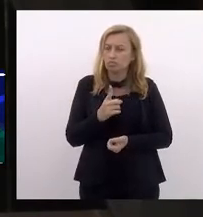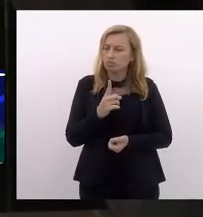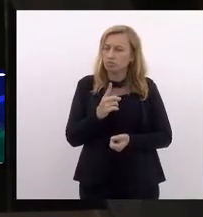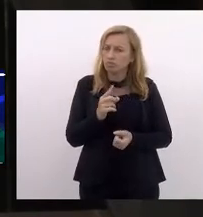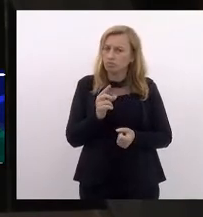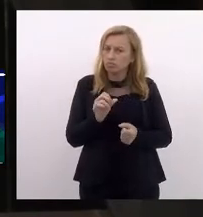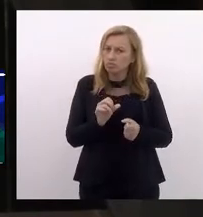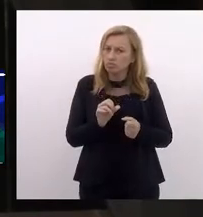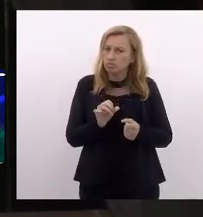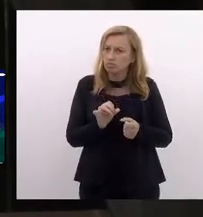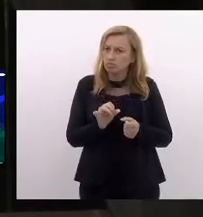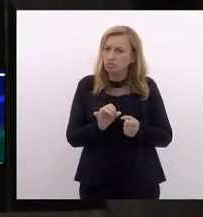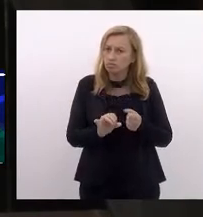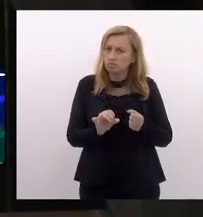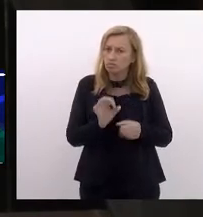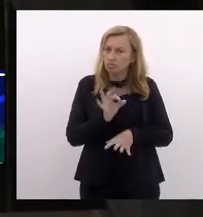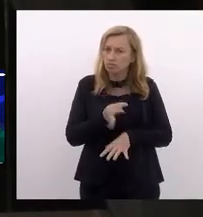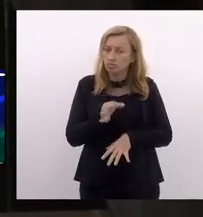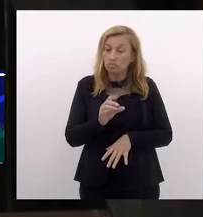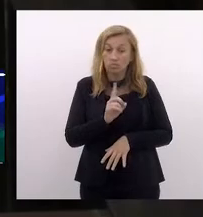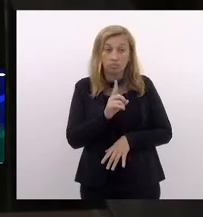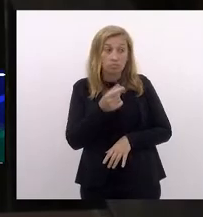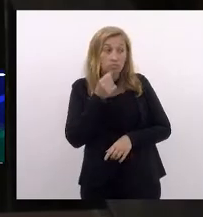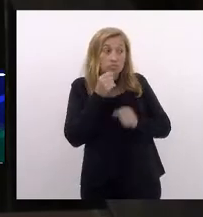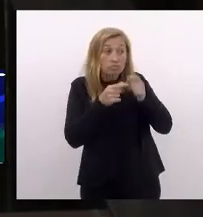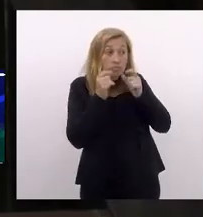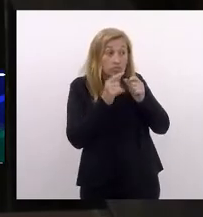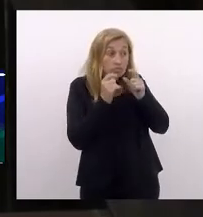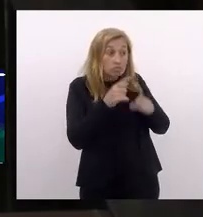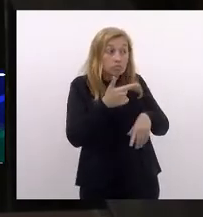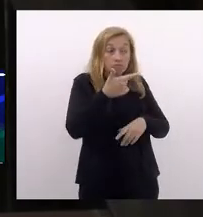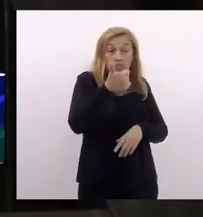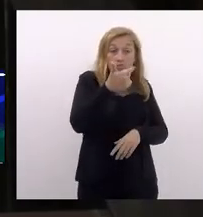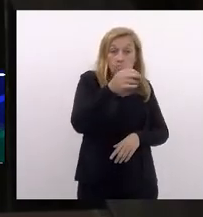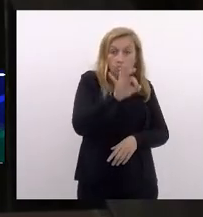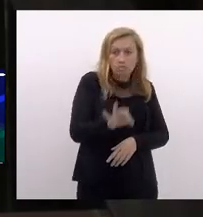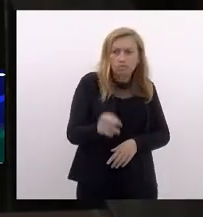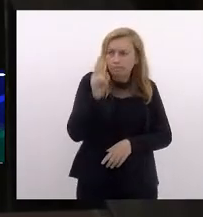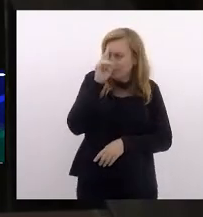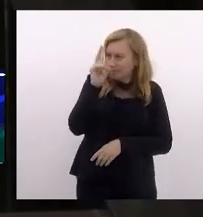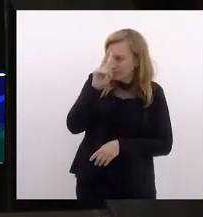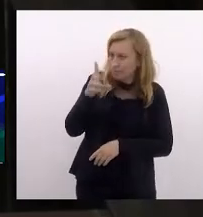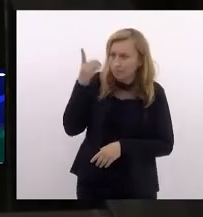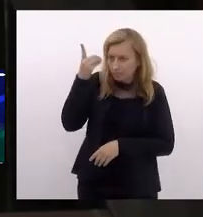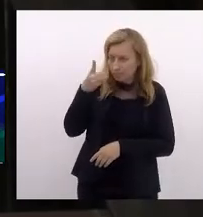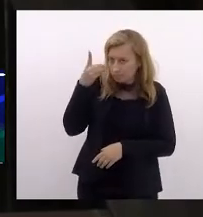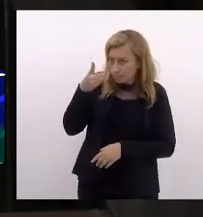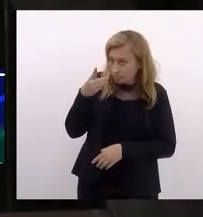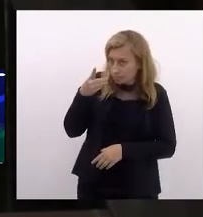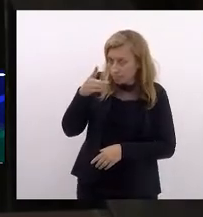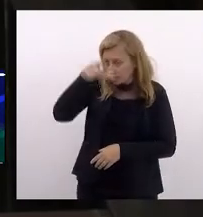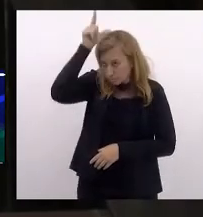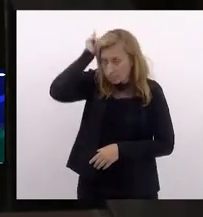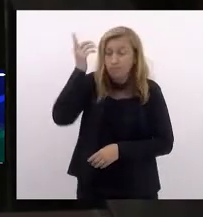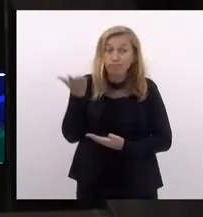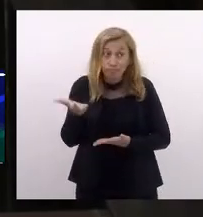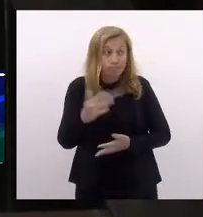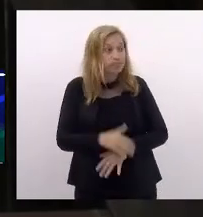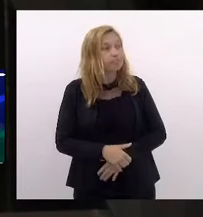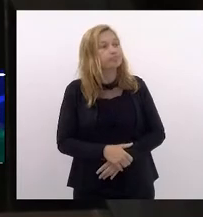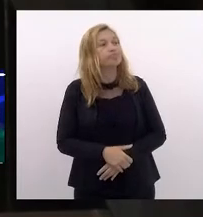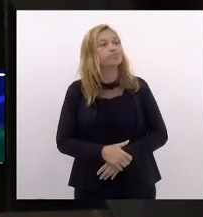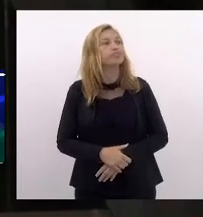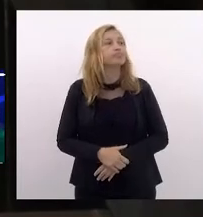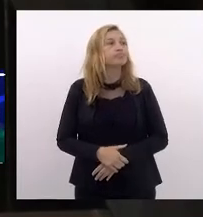satisfatoriamente mas não questiona o aspecto dos Doze por cento lembra de outros Paulo não questionam aspectos doze por cento